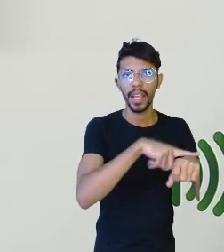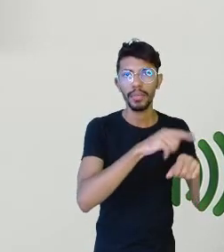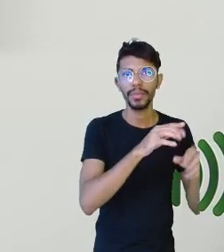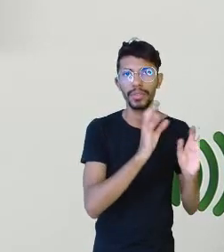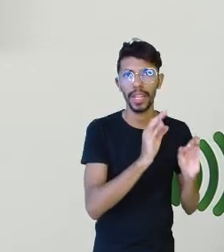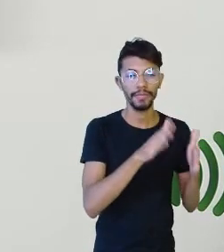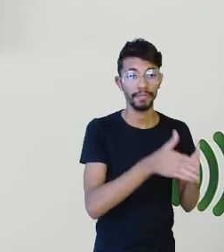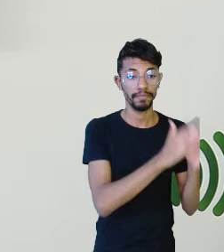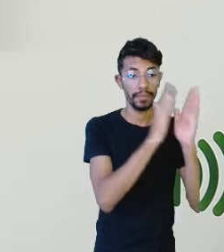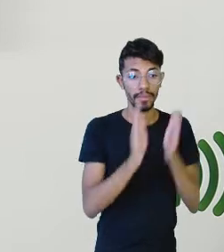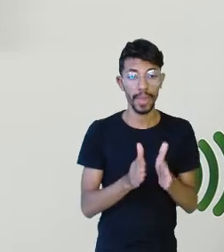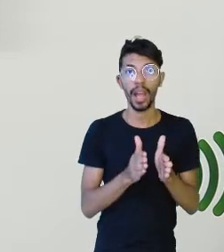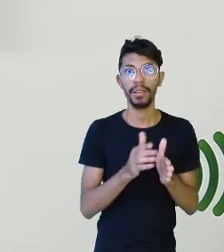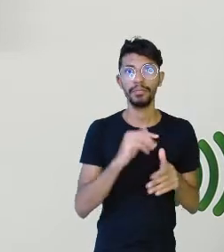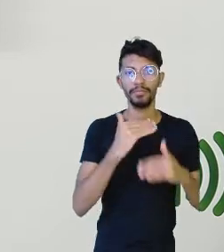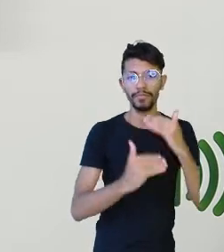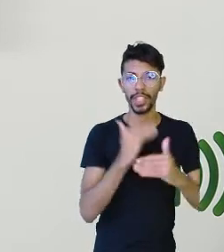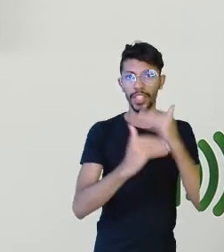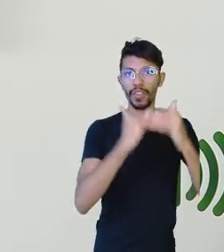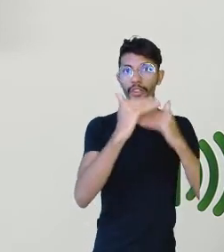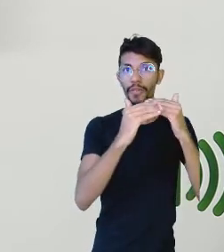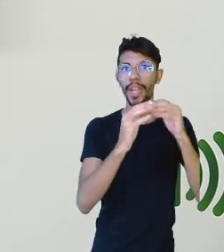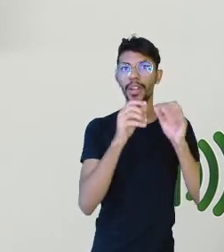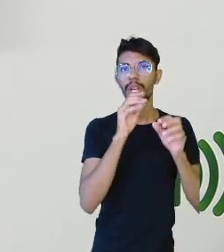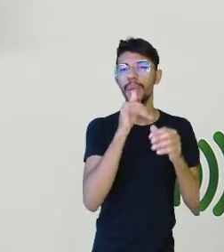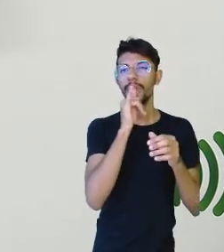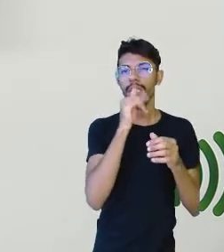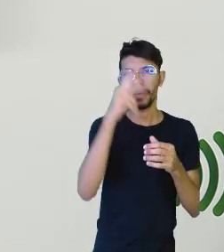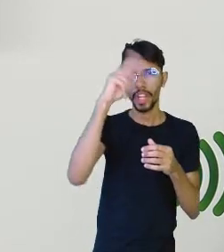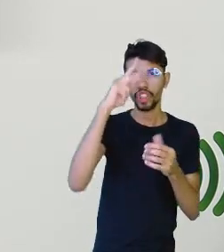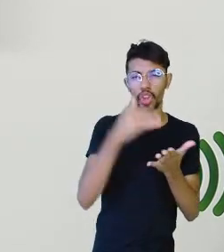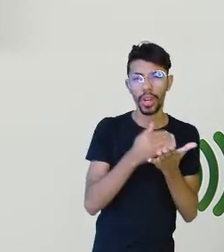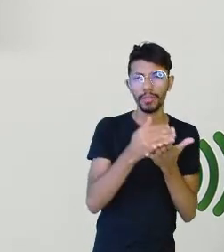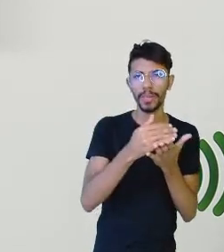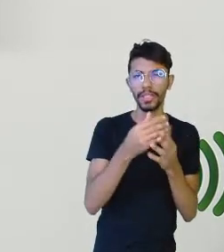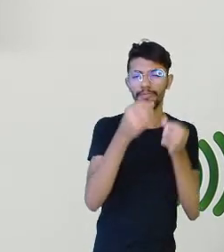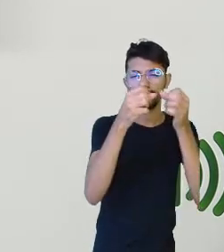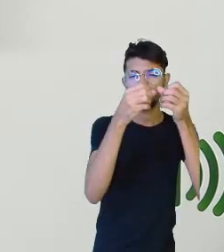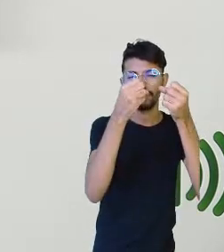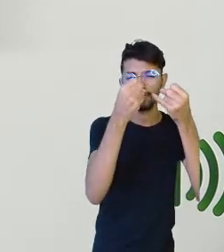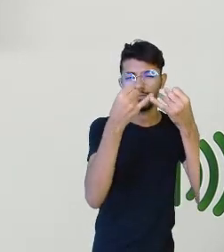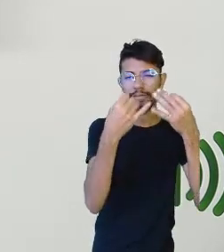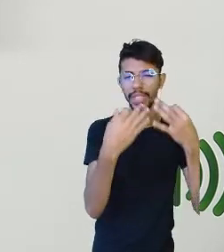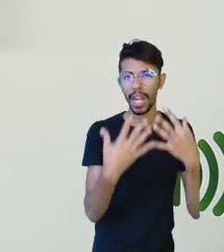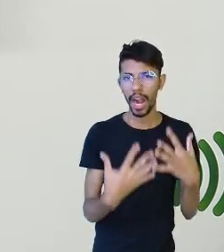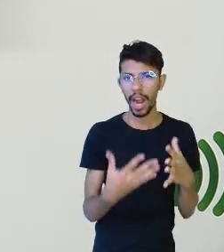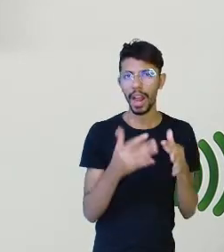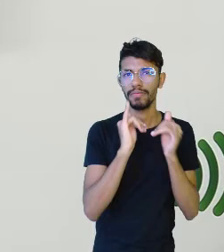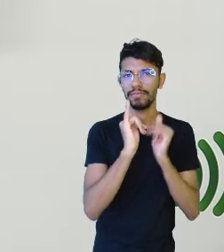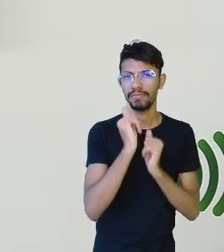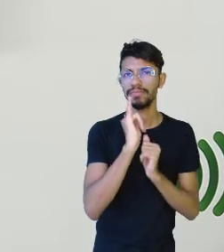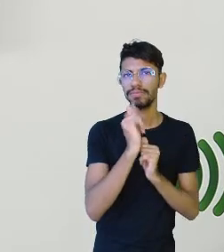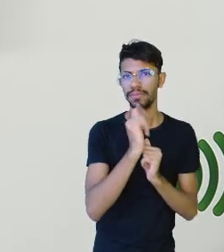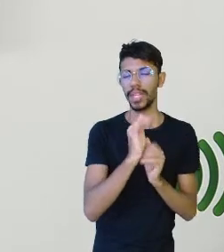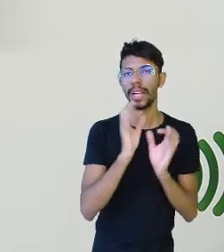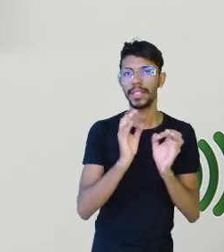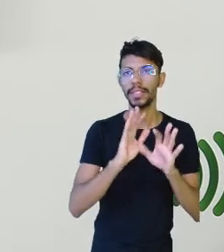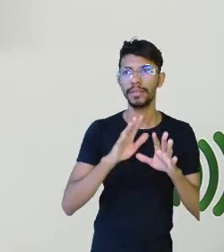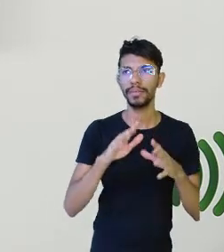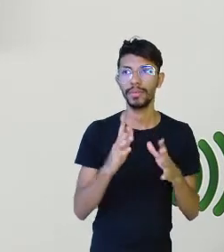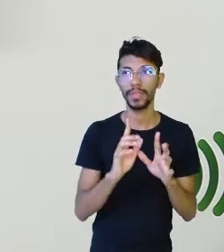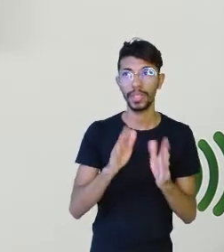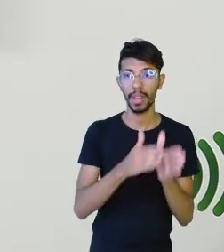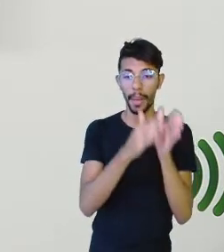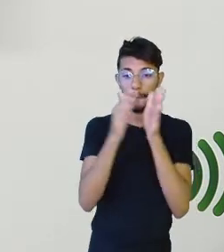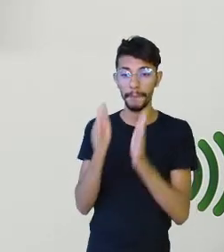introdução, temos o desenvolvimento, que é a história em si, lá sendo contado, o problema sendo ali contado ao leitor. E quando chega